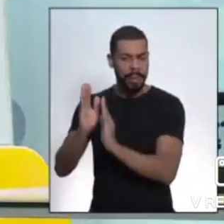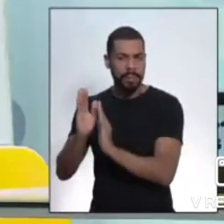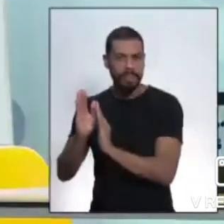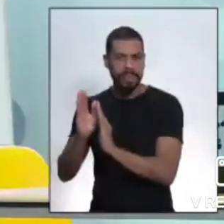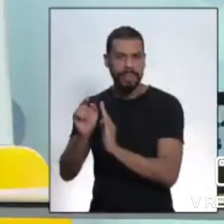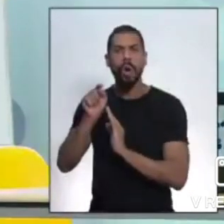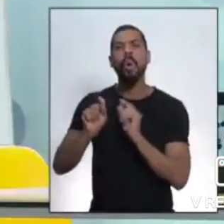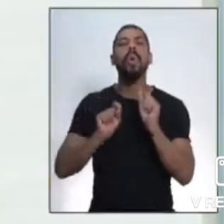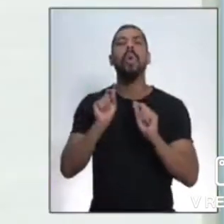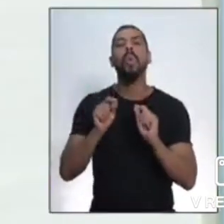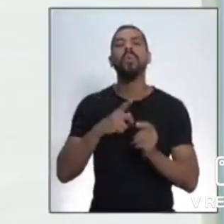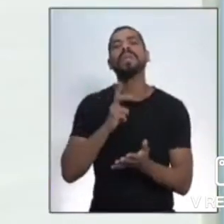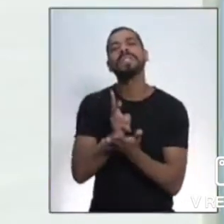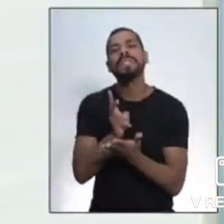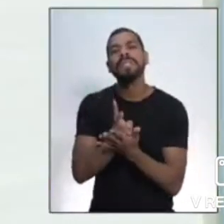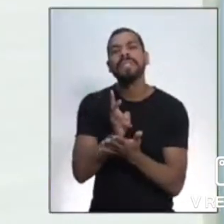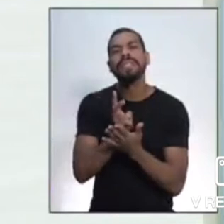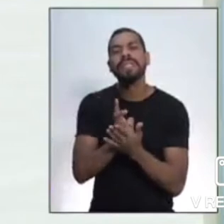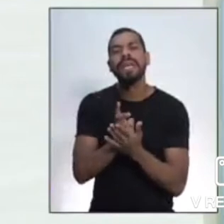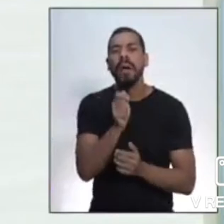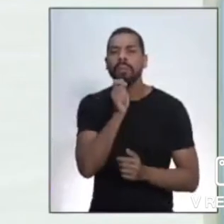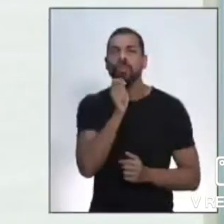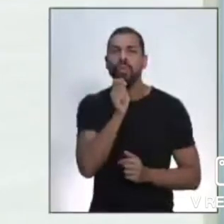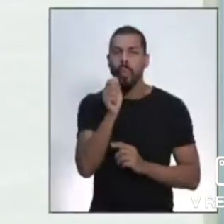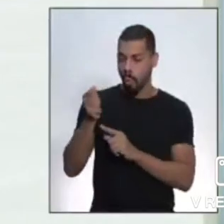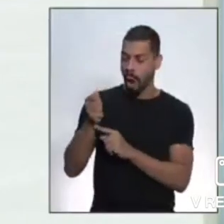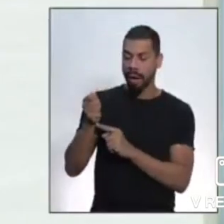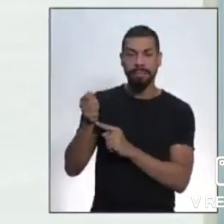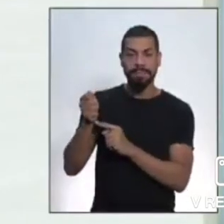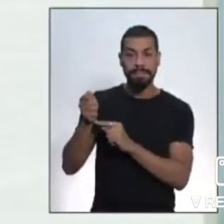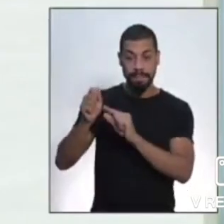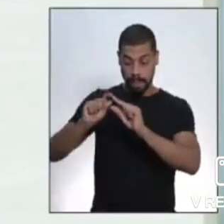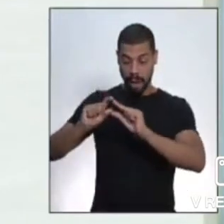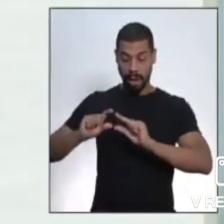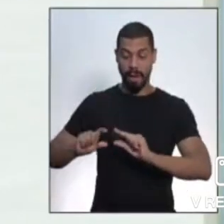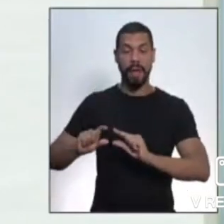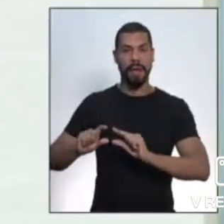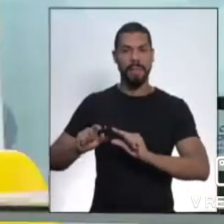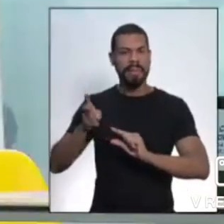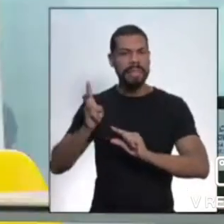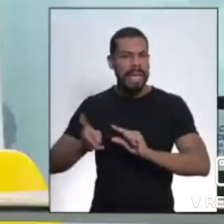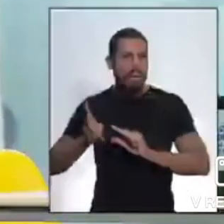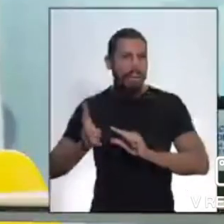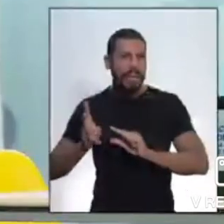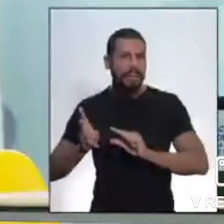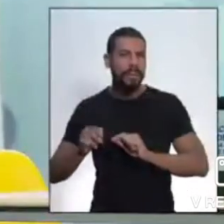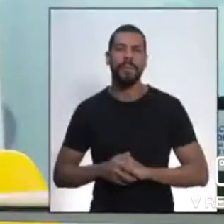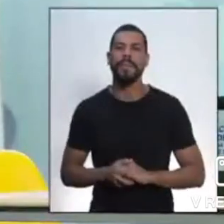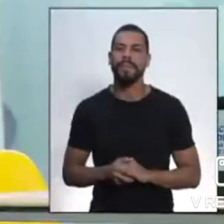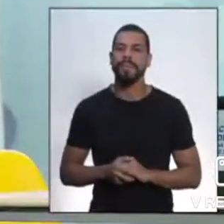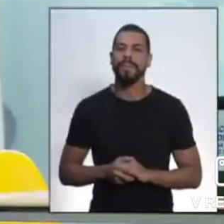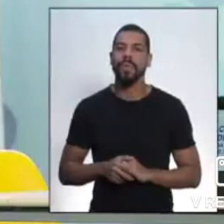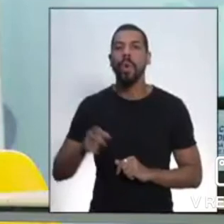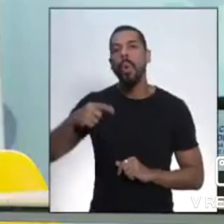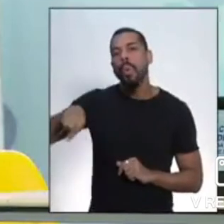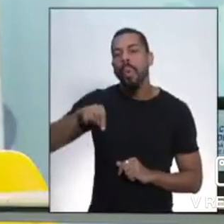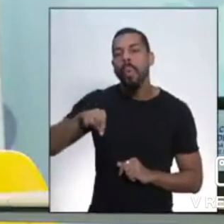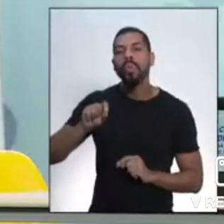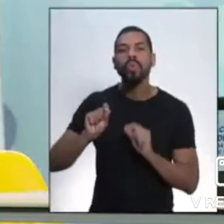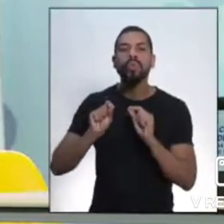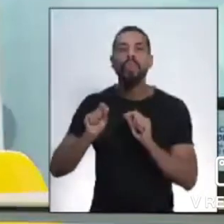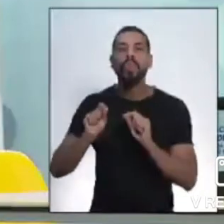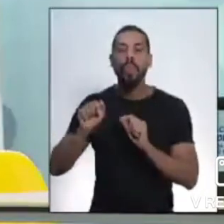Essa posição é sempre desse azinho no canto inferior direito de vocês. Essa posição a gente chama de N,